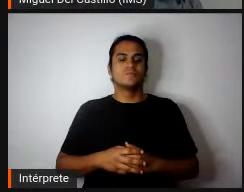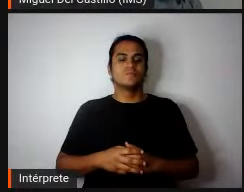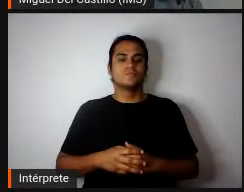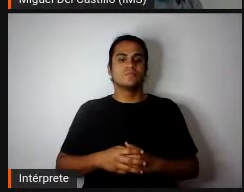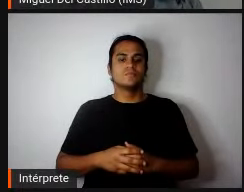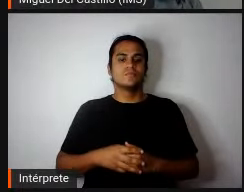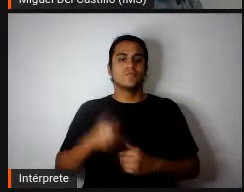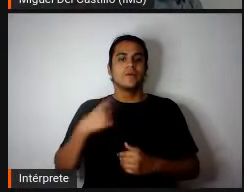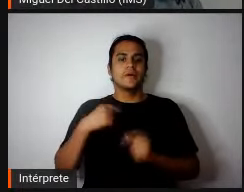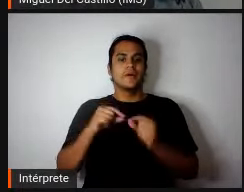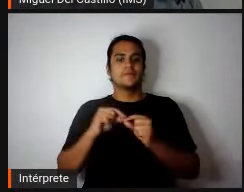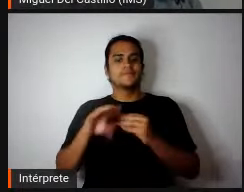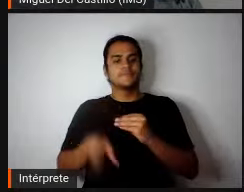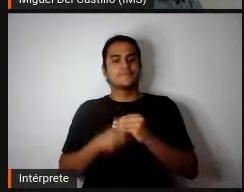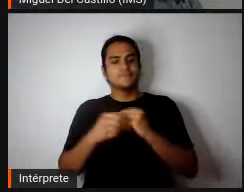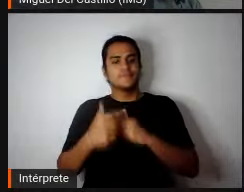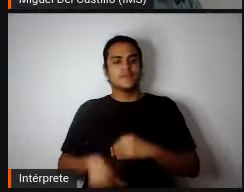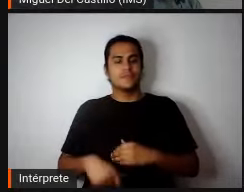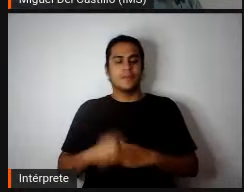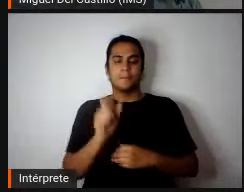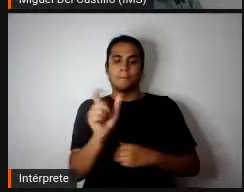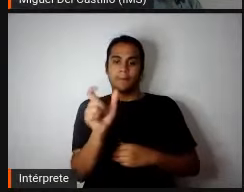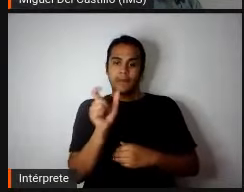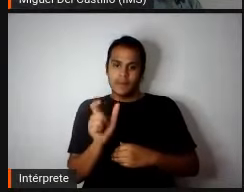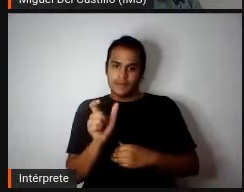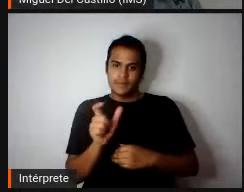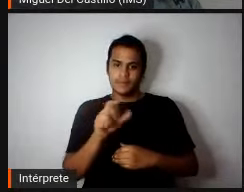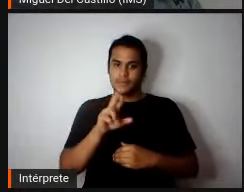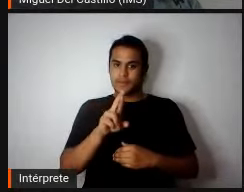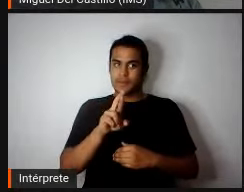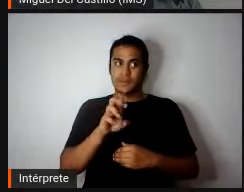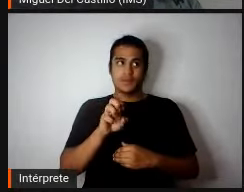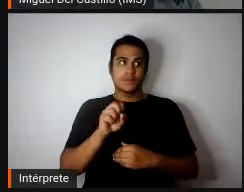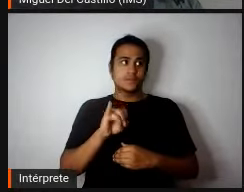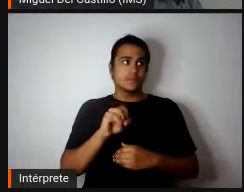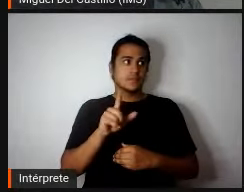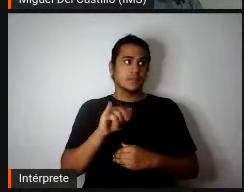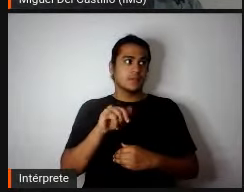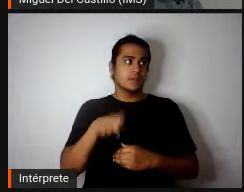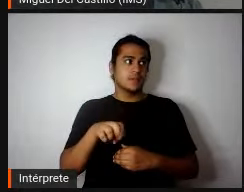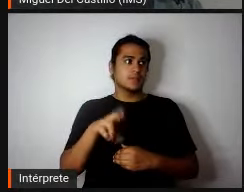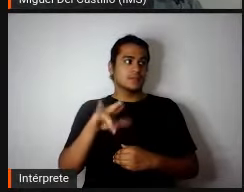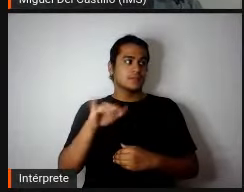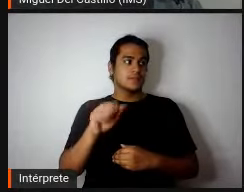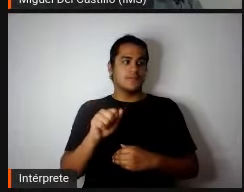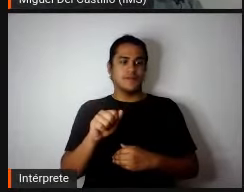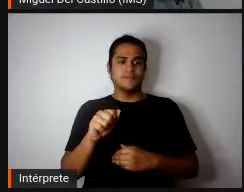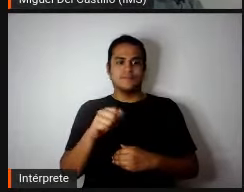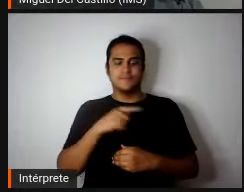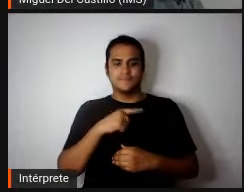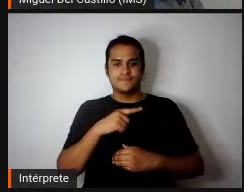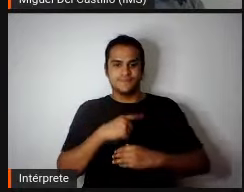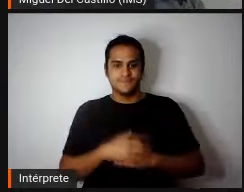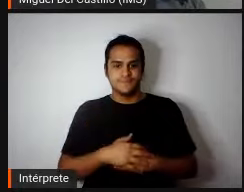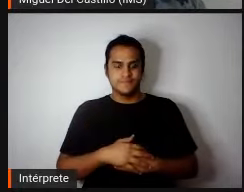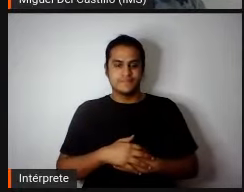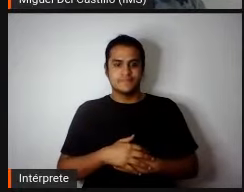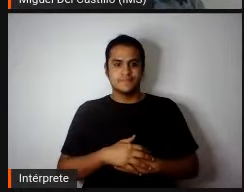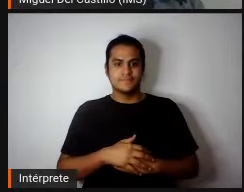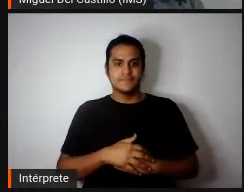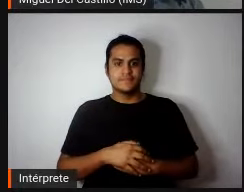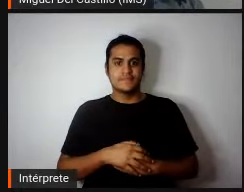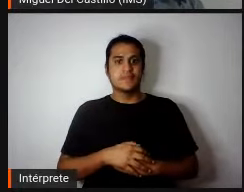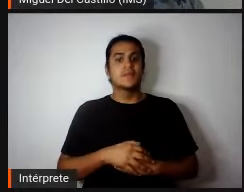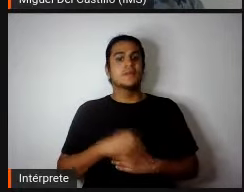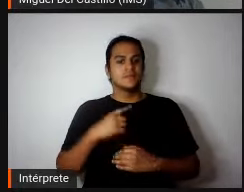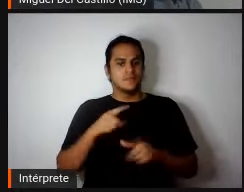como resiliência. A palavra que eu vou deixar para... Mas, em todo caso, o que está